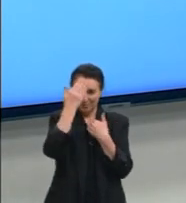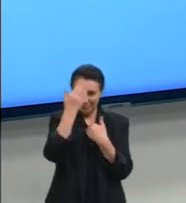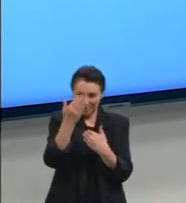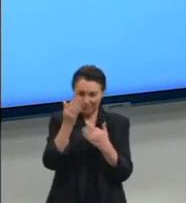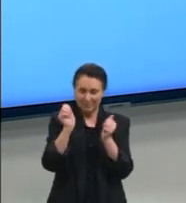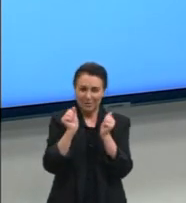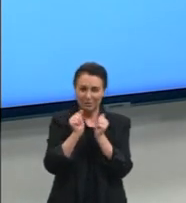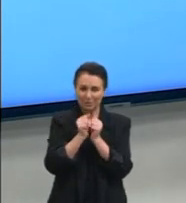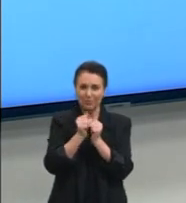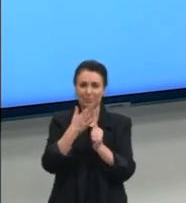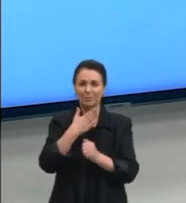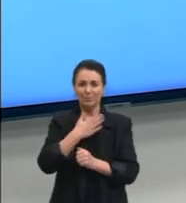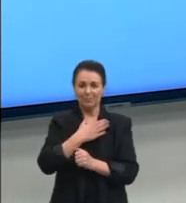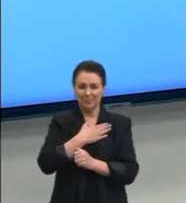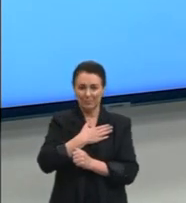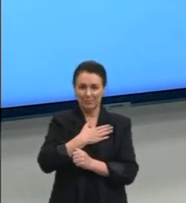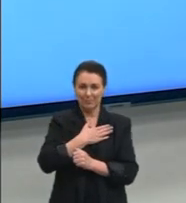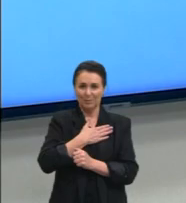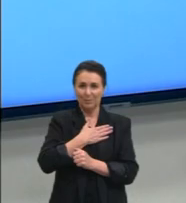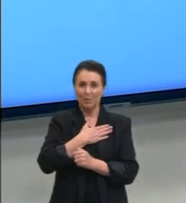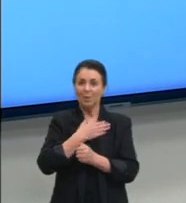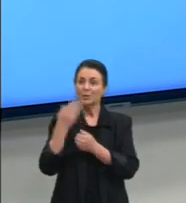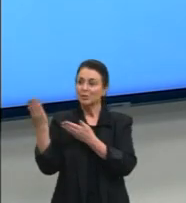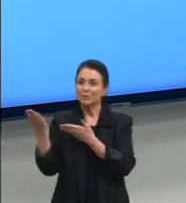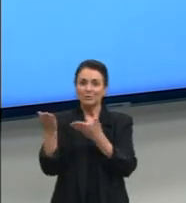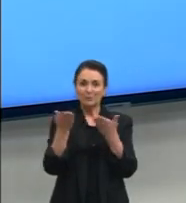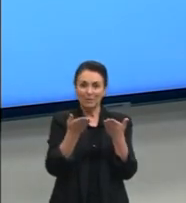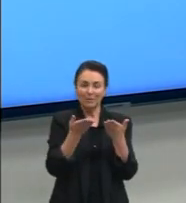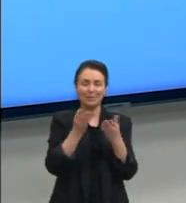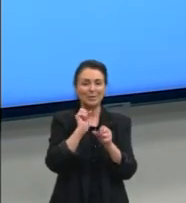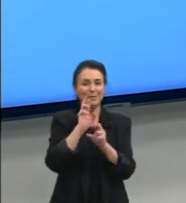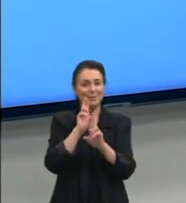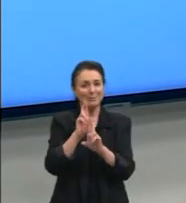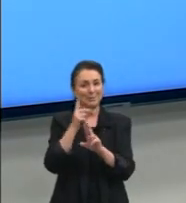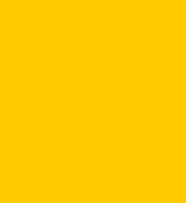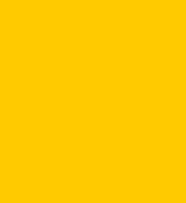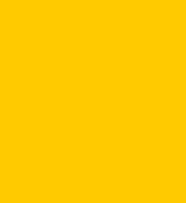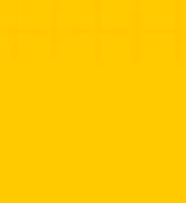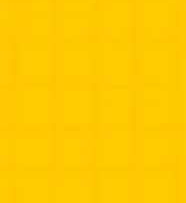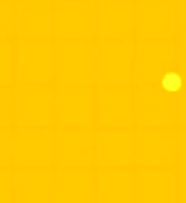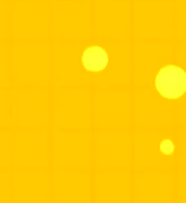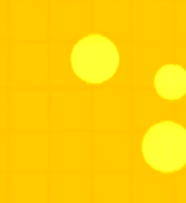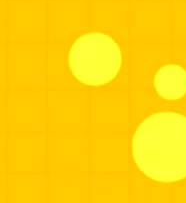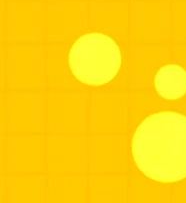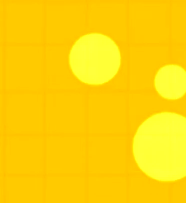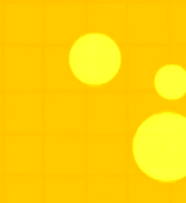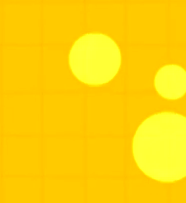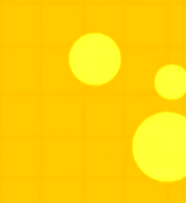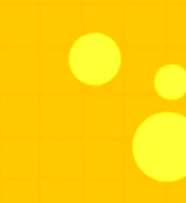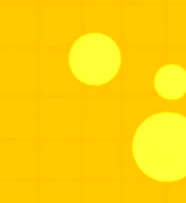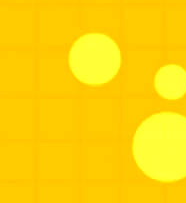por me acompanharem mais essa aula te convido e te espero na próxima aula 1